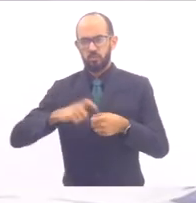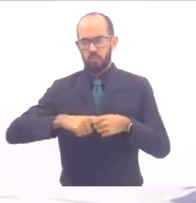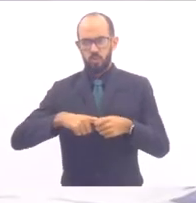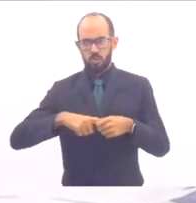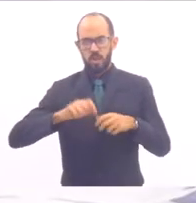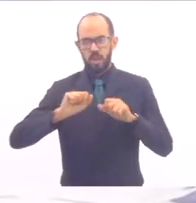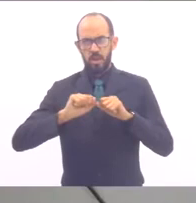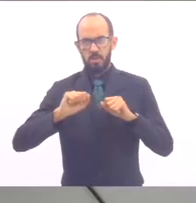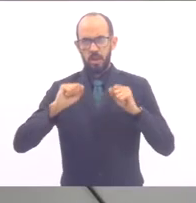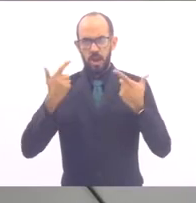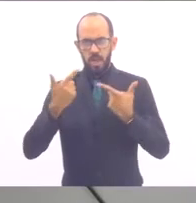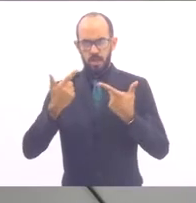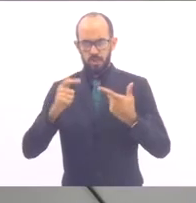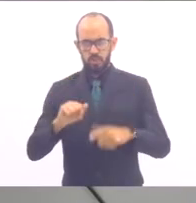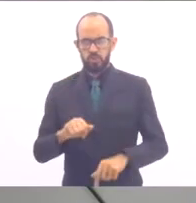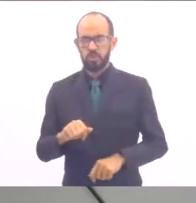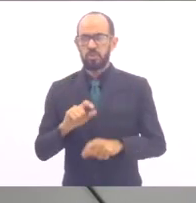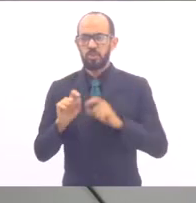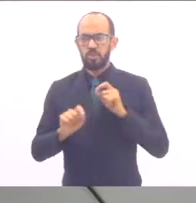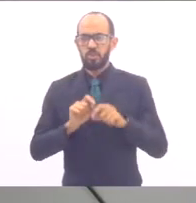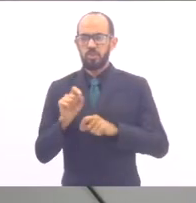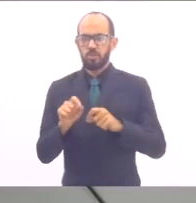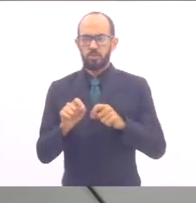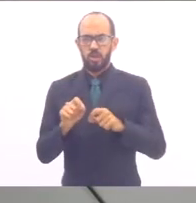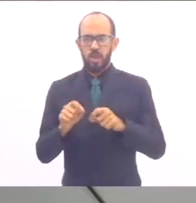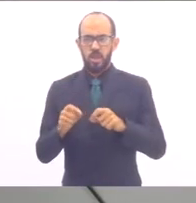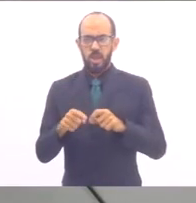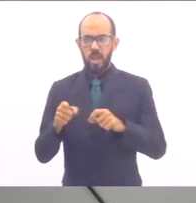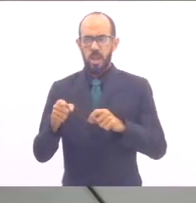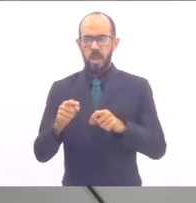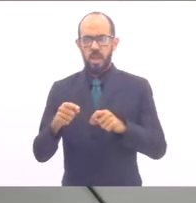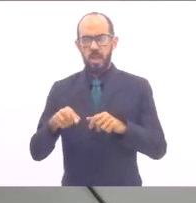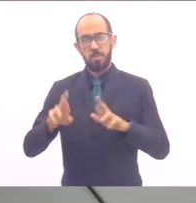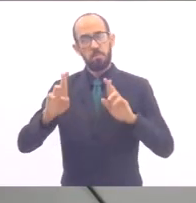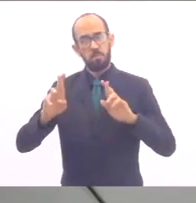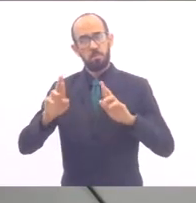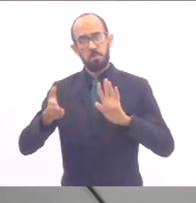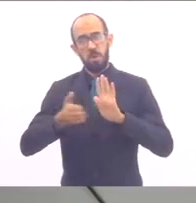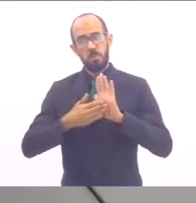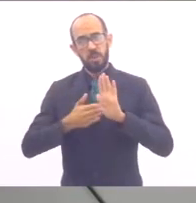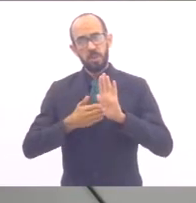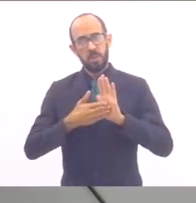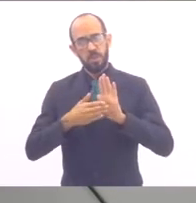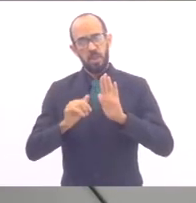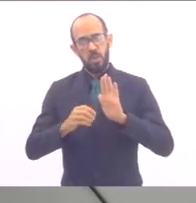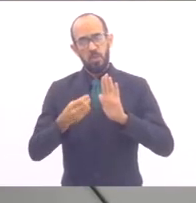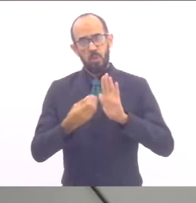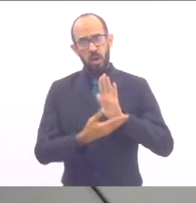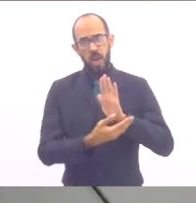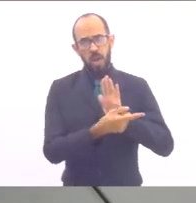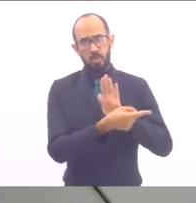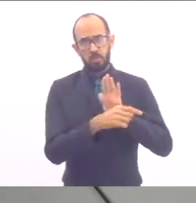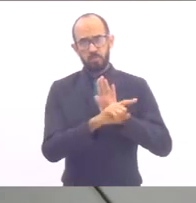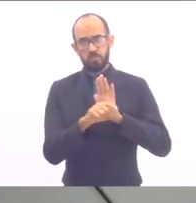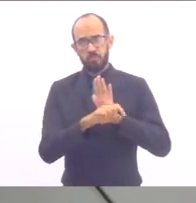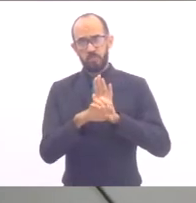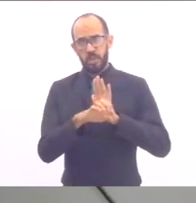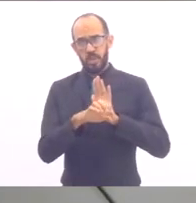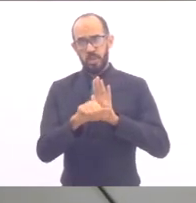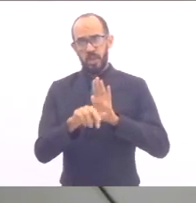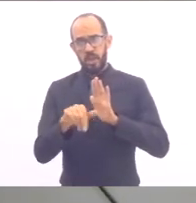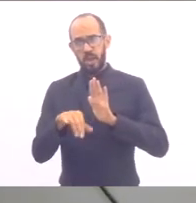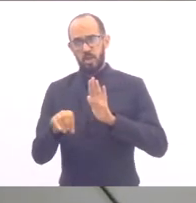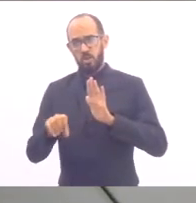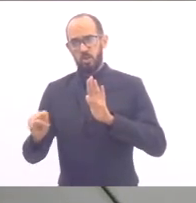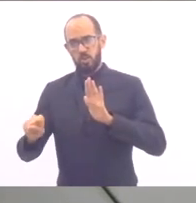Voltar para a Assembleia, né? Ele ficou de deixar com o Zé Carlos para a gente tentar